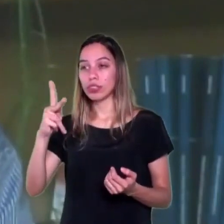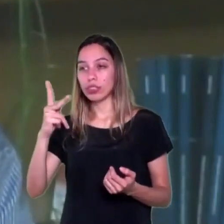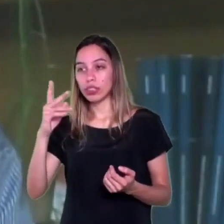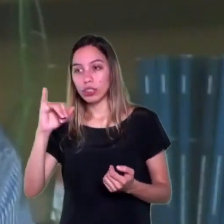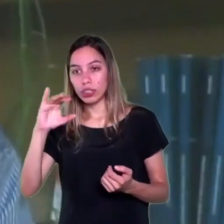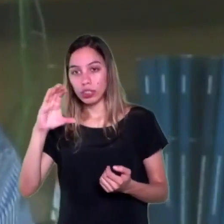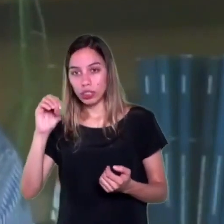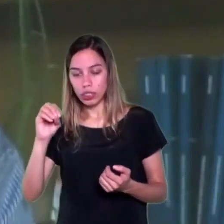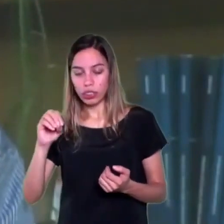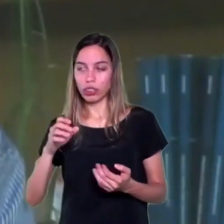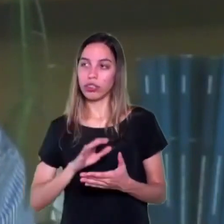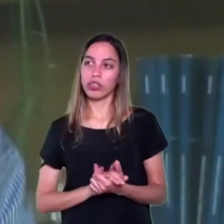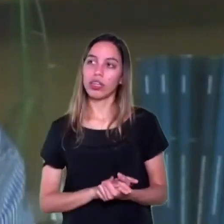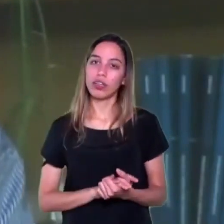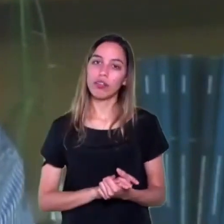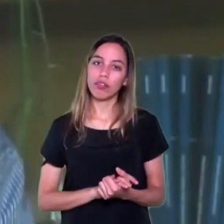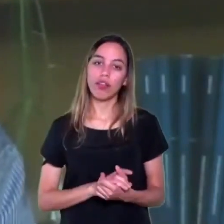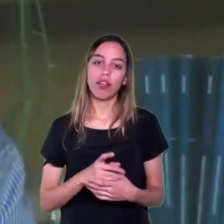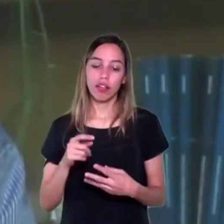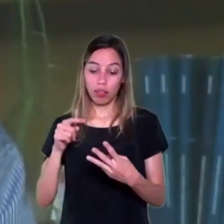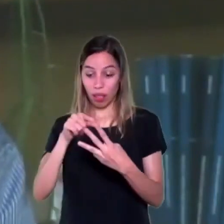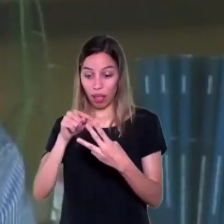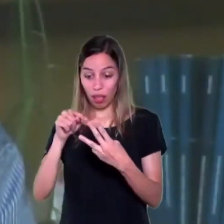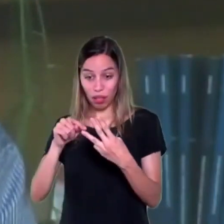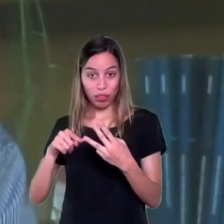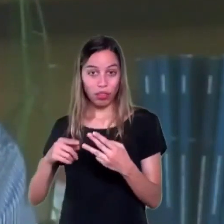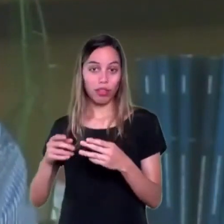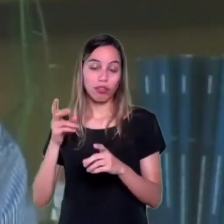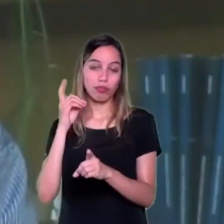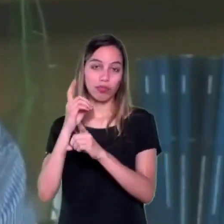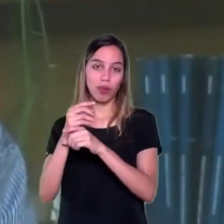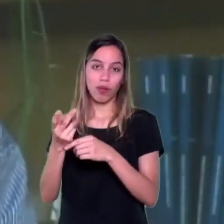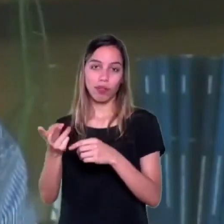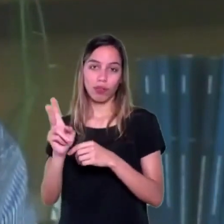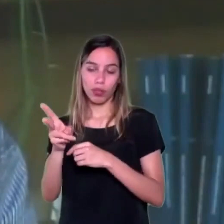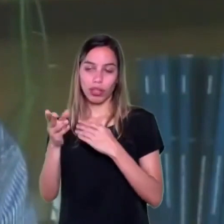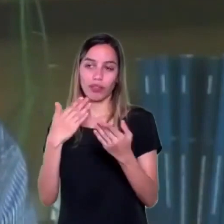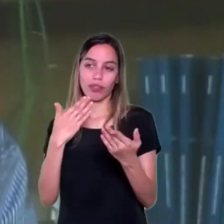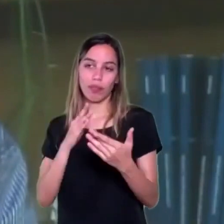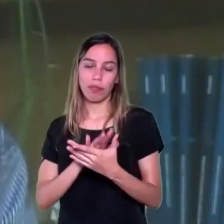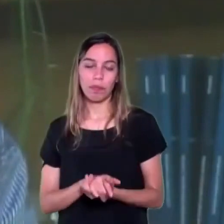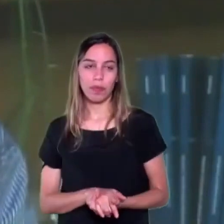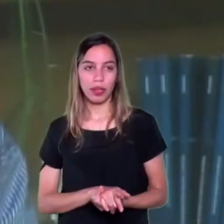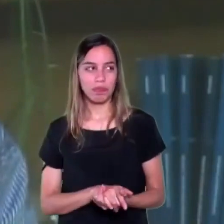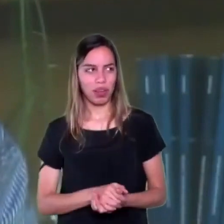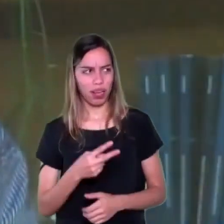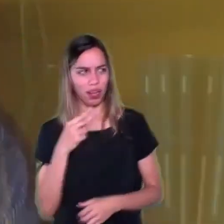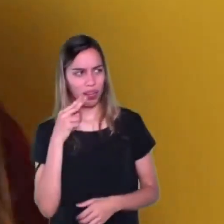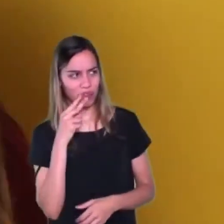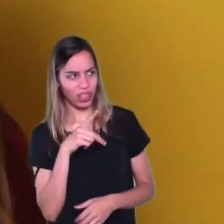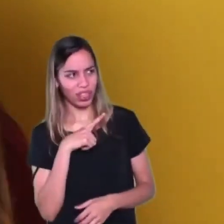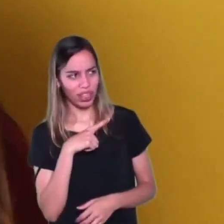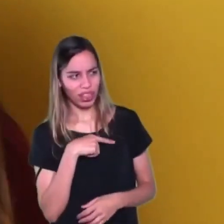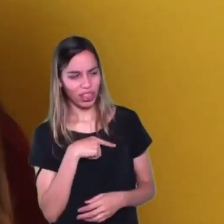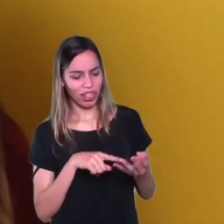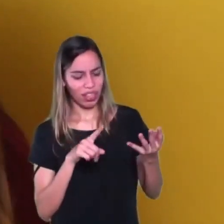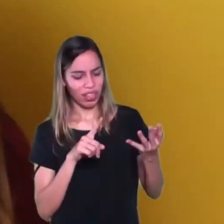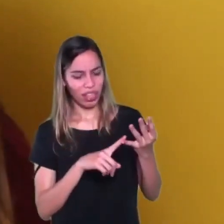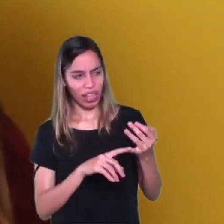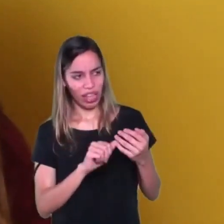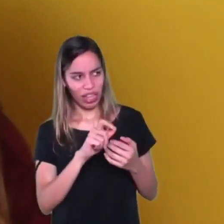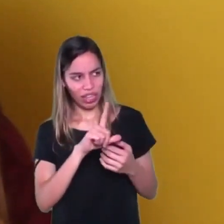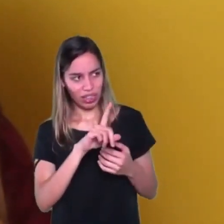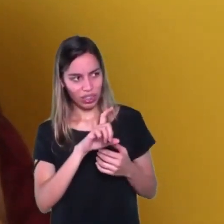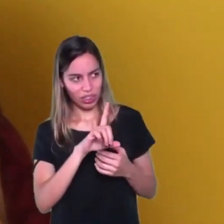num dos encontros do Sempre um Papo. Eu E vi, eu vi que teve a Adélia também, tem aí a nessa...